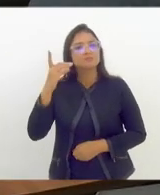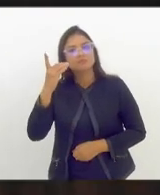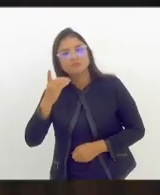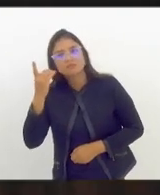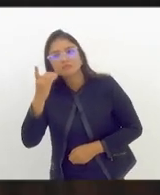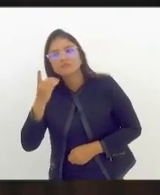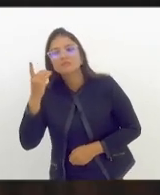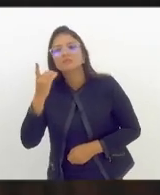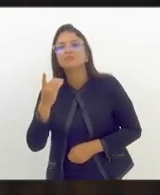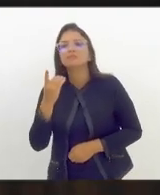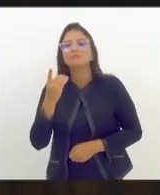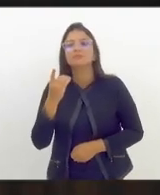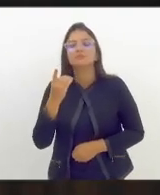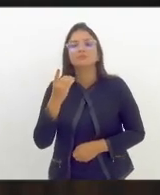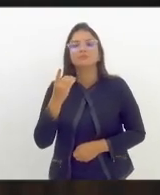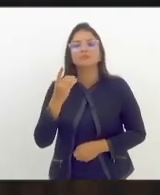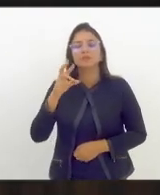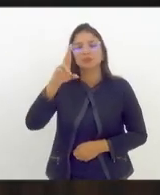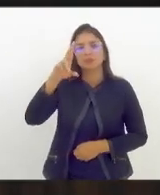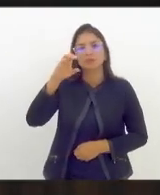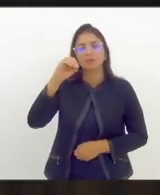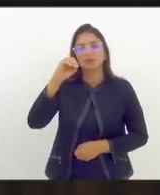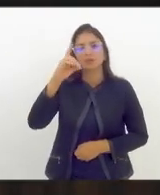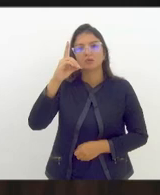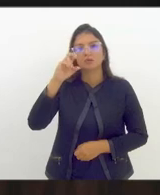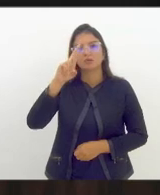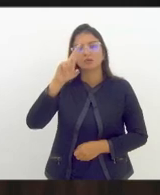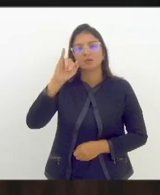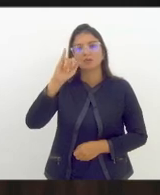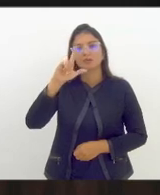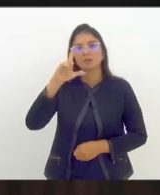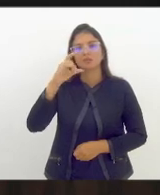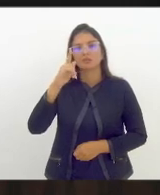deputado Rodrigo Amorim, deputado